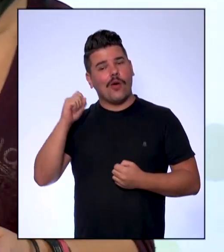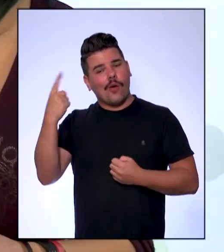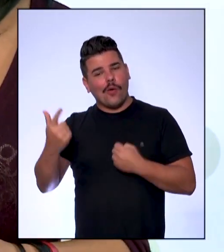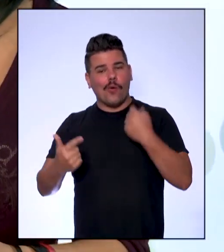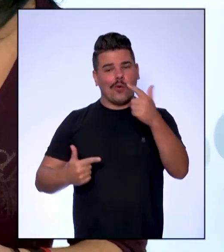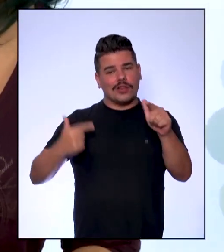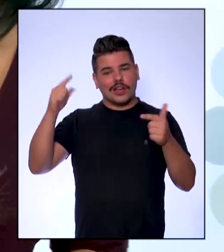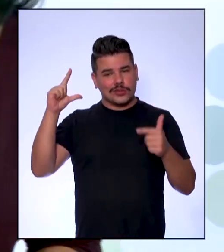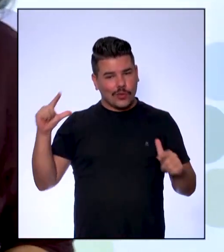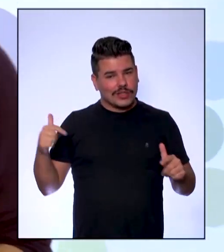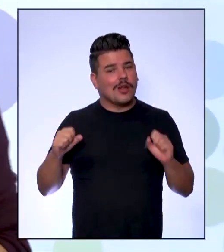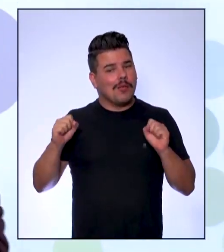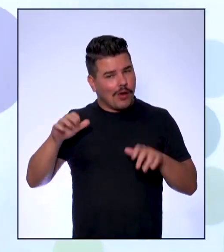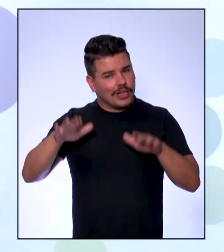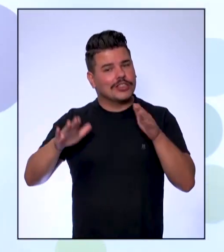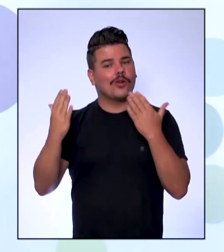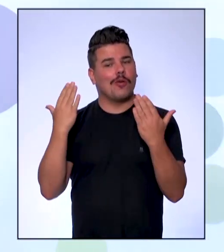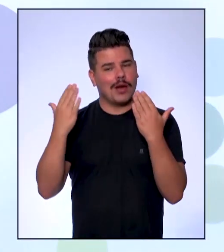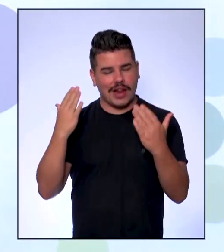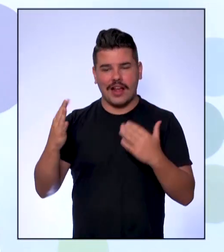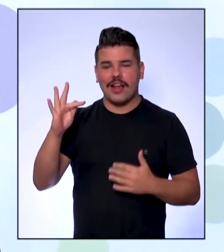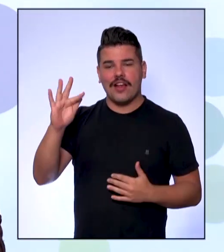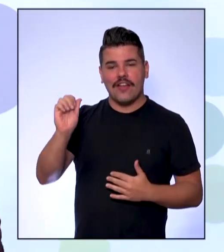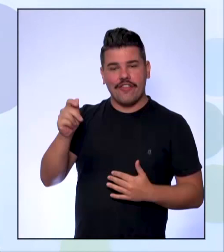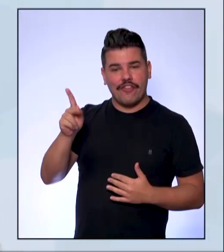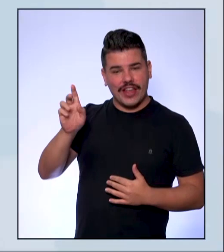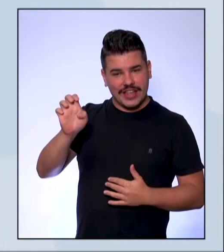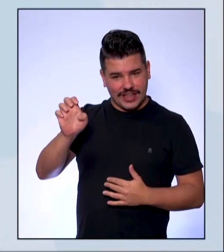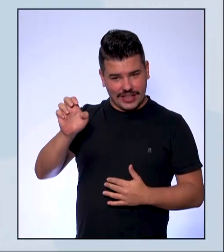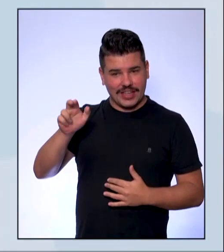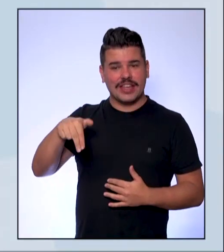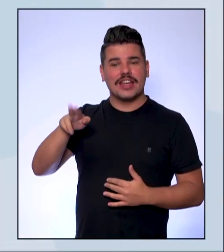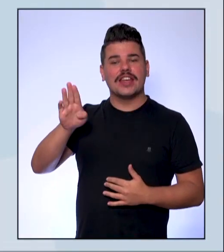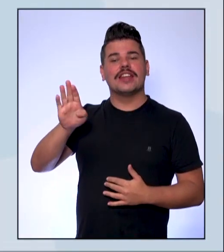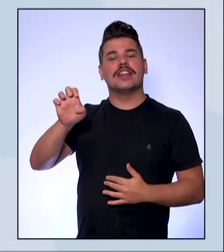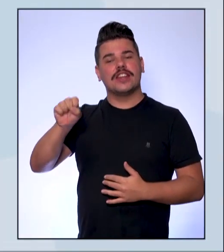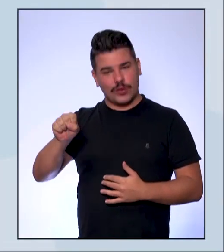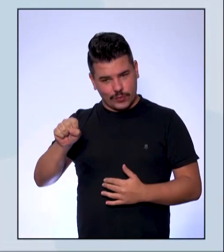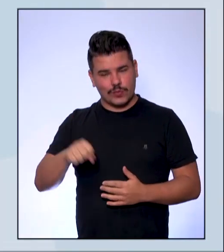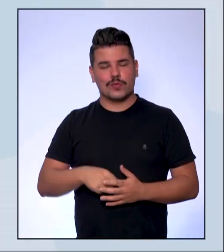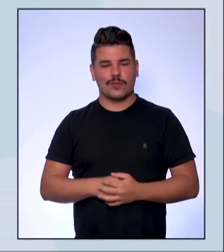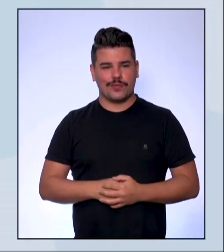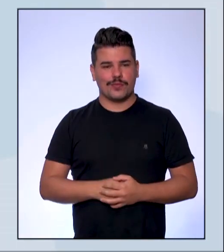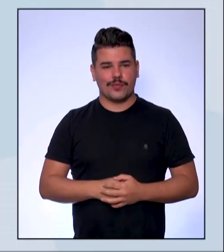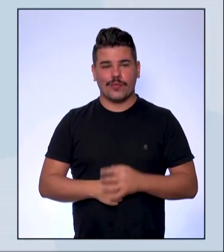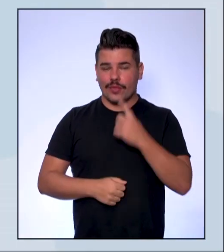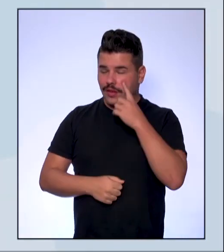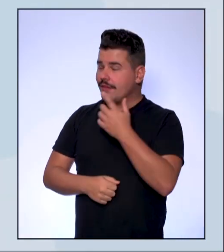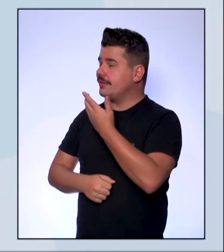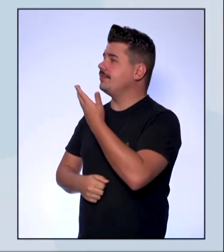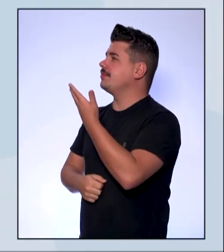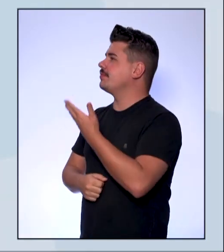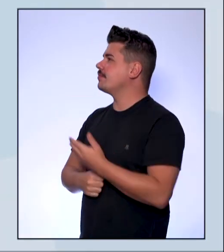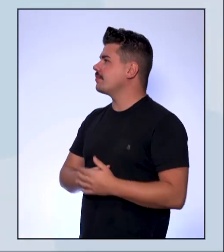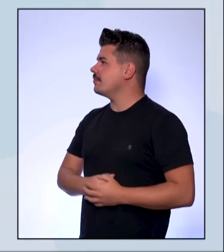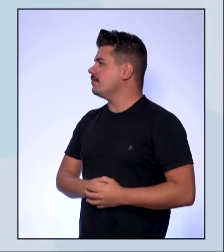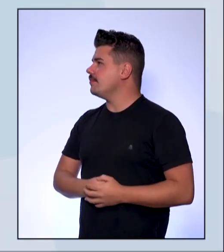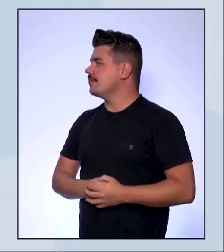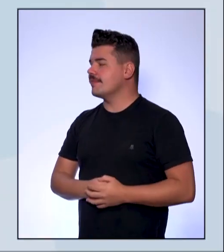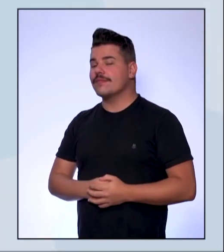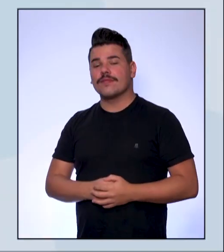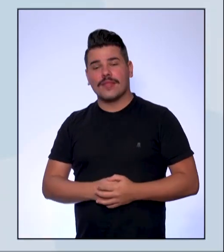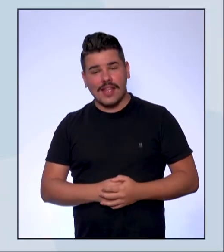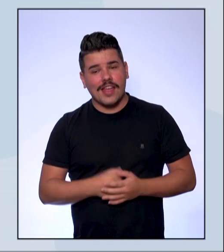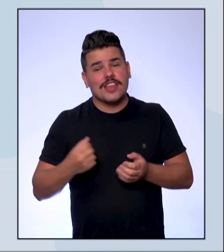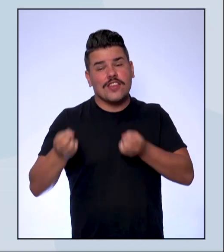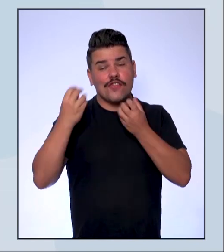news. Então, ali a gente tem uma definição, na verdade, sobre o que é fake news no geral, né, que são notícias falsas ou